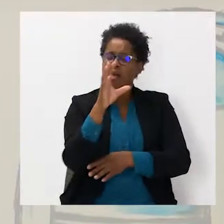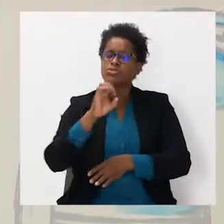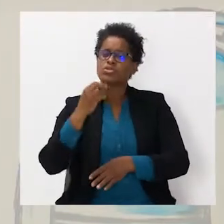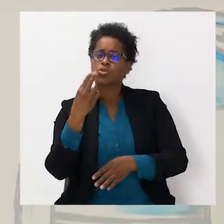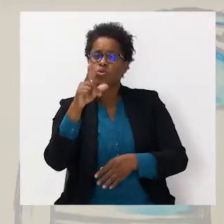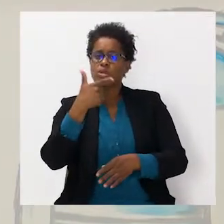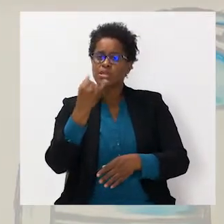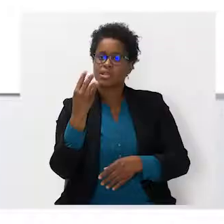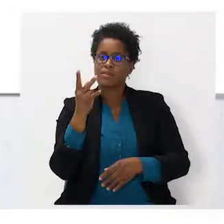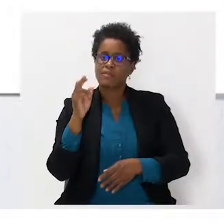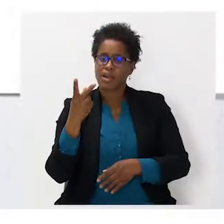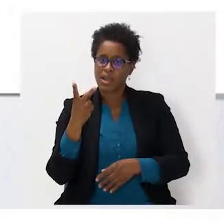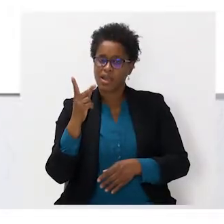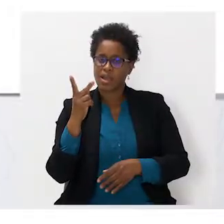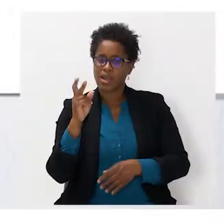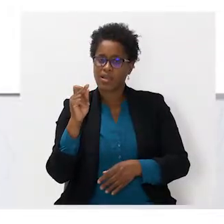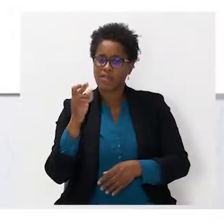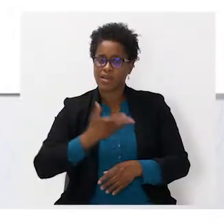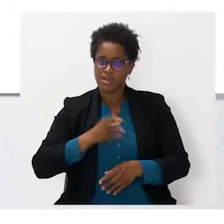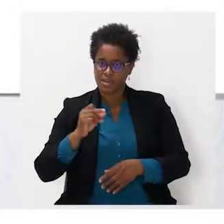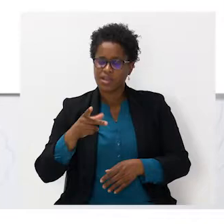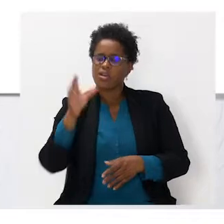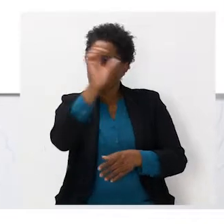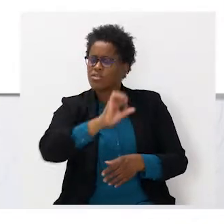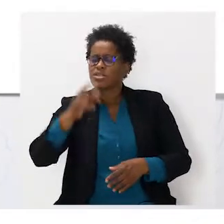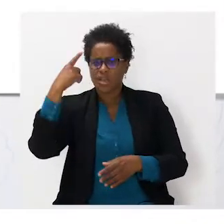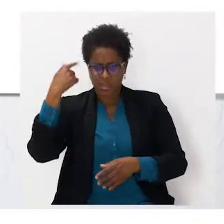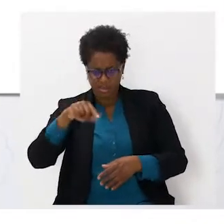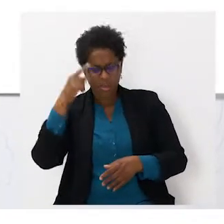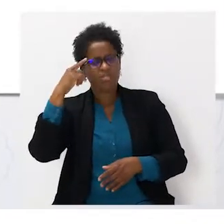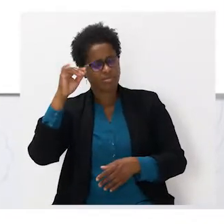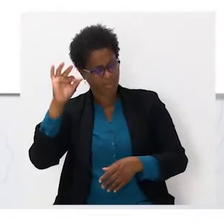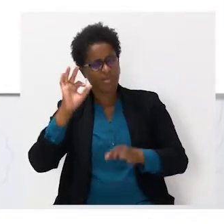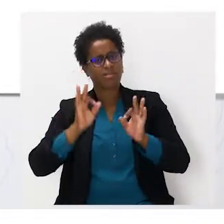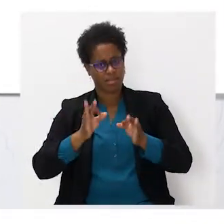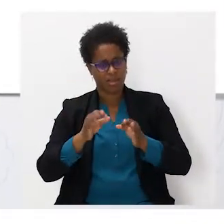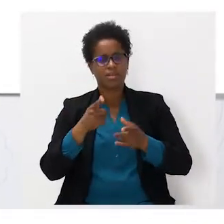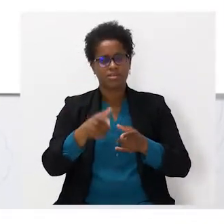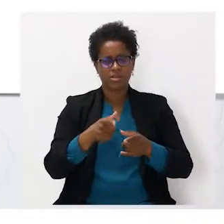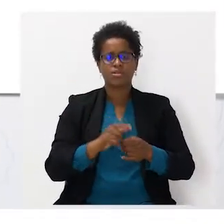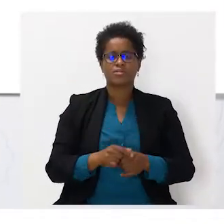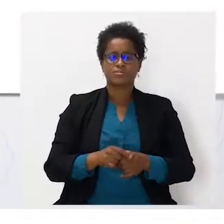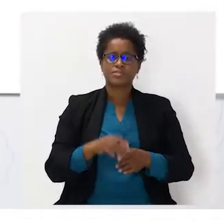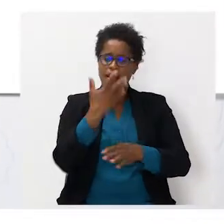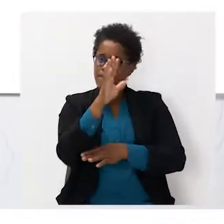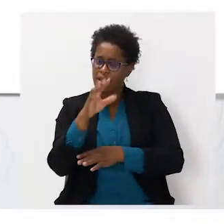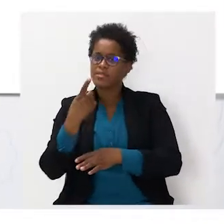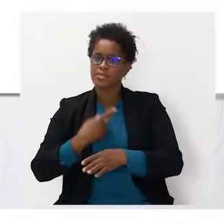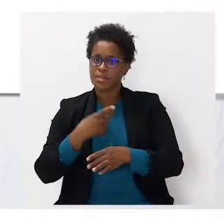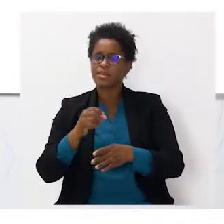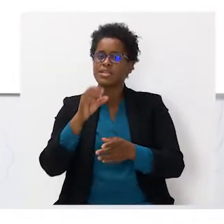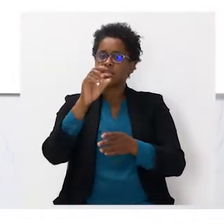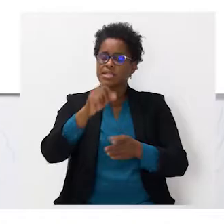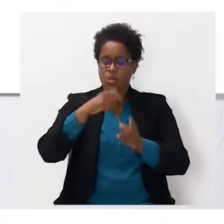ideia? São as plantas que crescem semeadas e tratadas